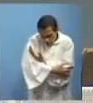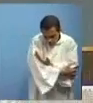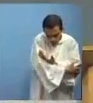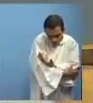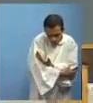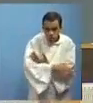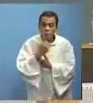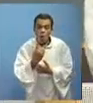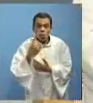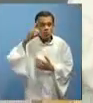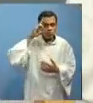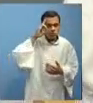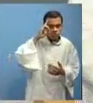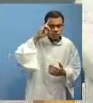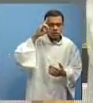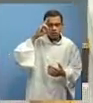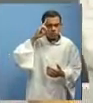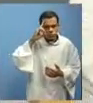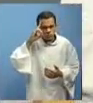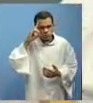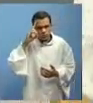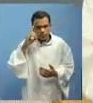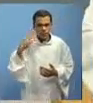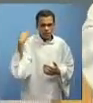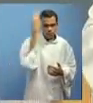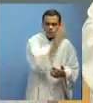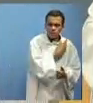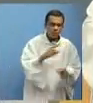estivesse há muito próximo de terminar o povo depois da purificação não sabemos